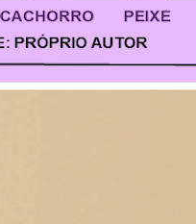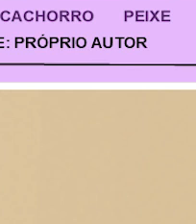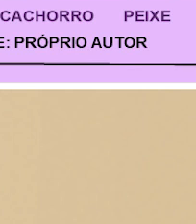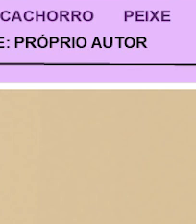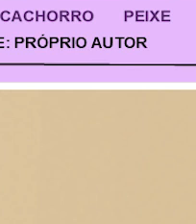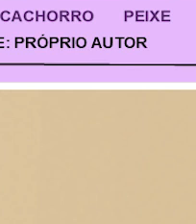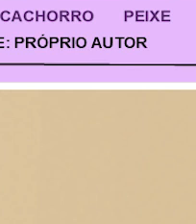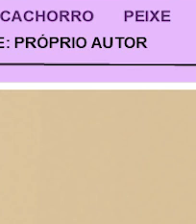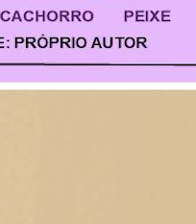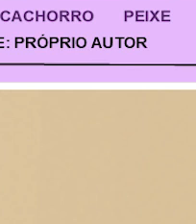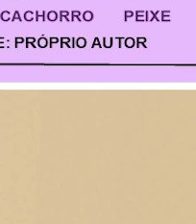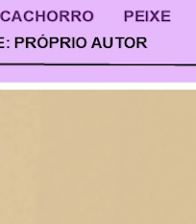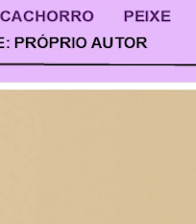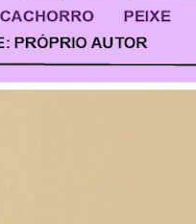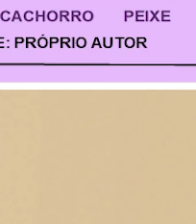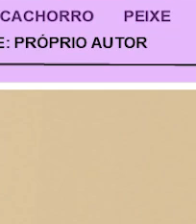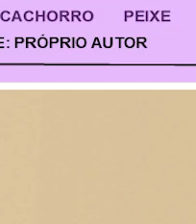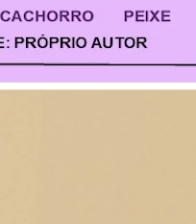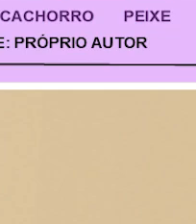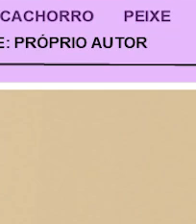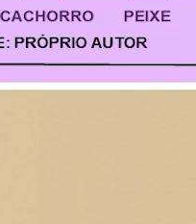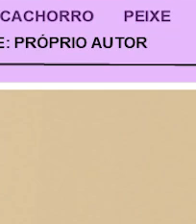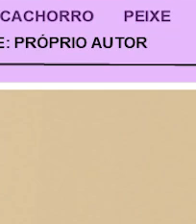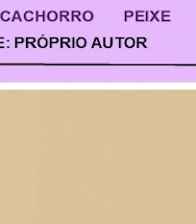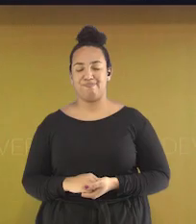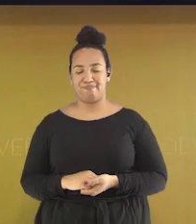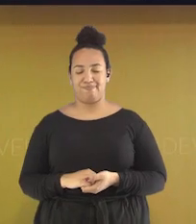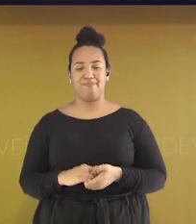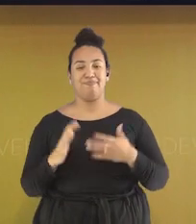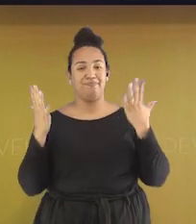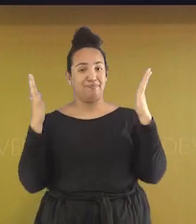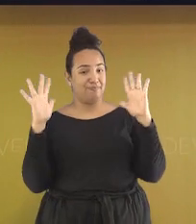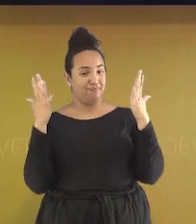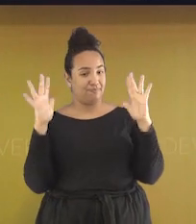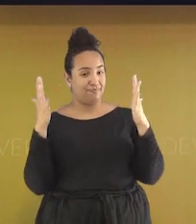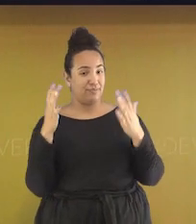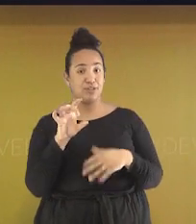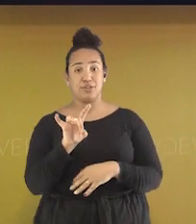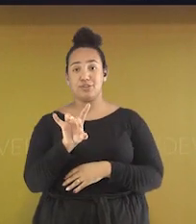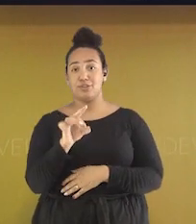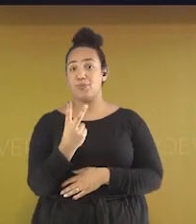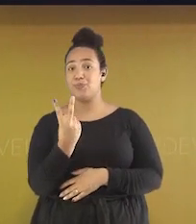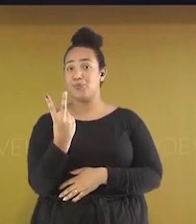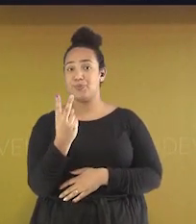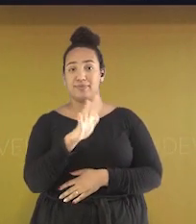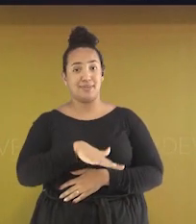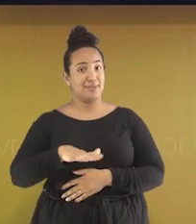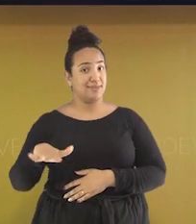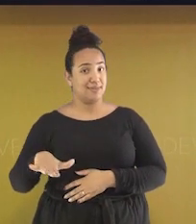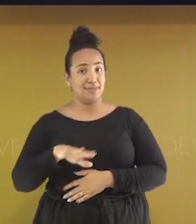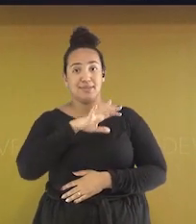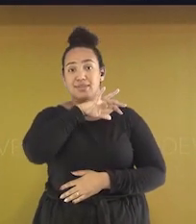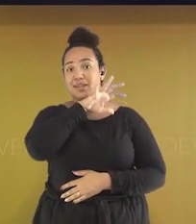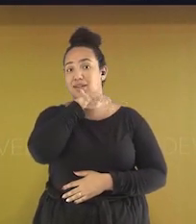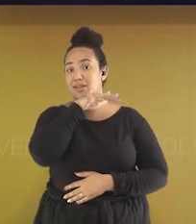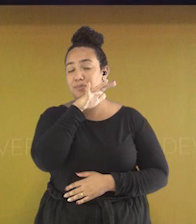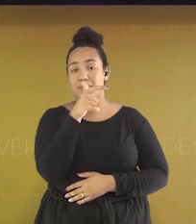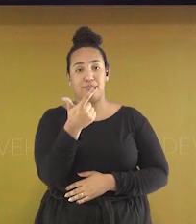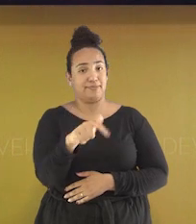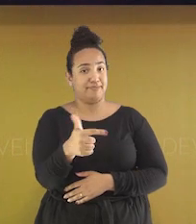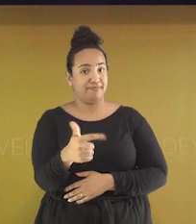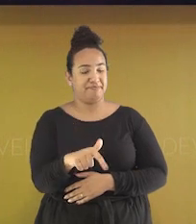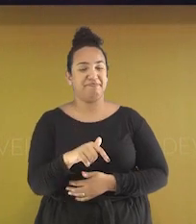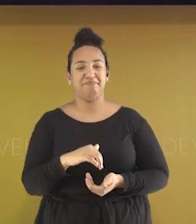Muito bem, pessoal. Apenas 2 crianças não têm animais